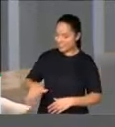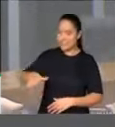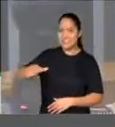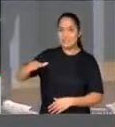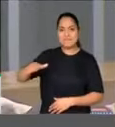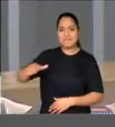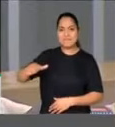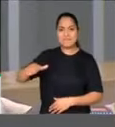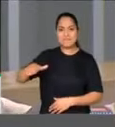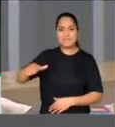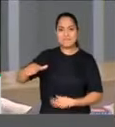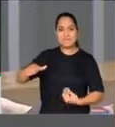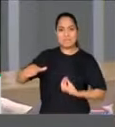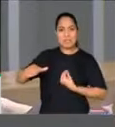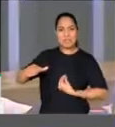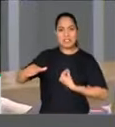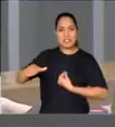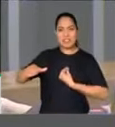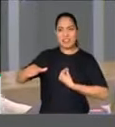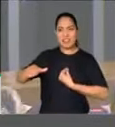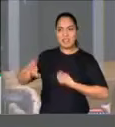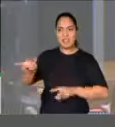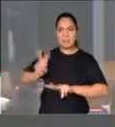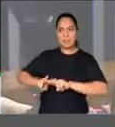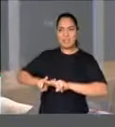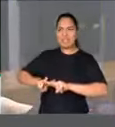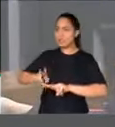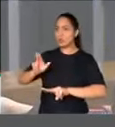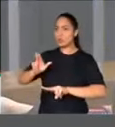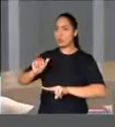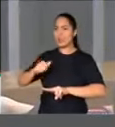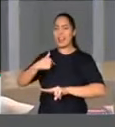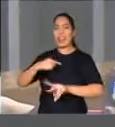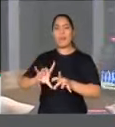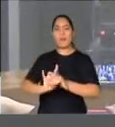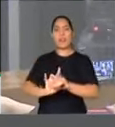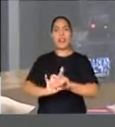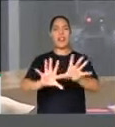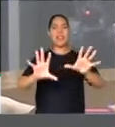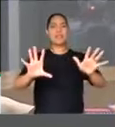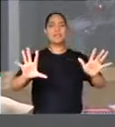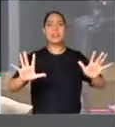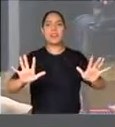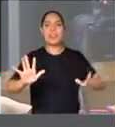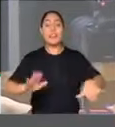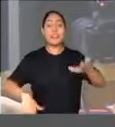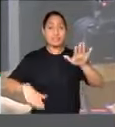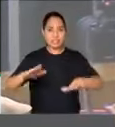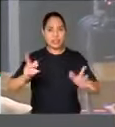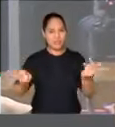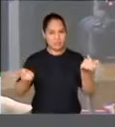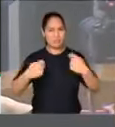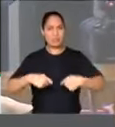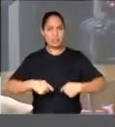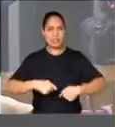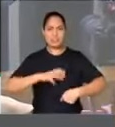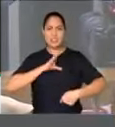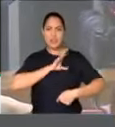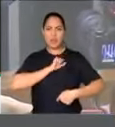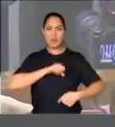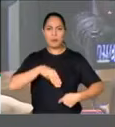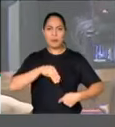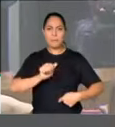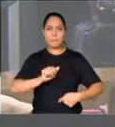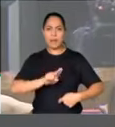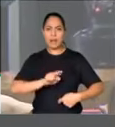vi presa a nada. Sempre me vi muito livre. Talvez por isso eu tenha falado da minha relação, do meu amor por Malu